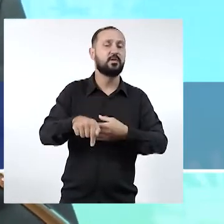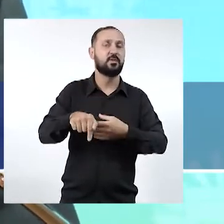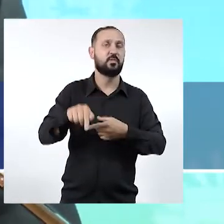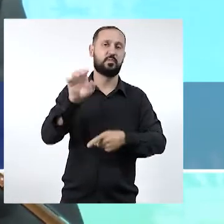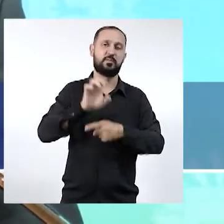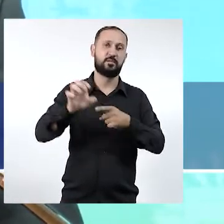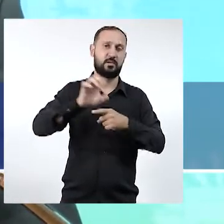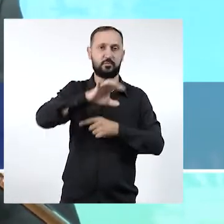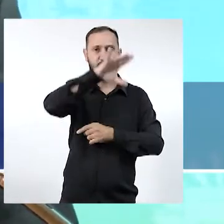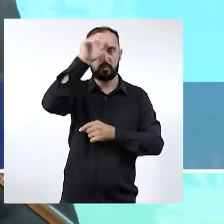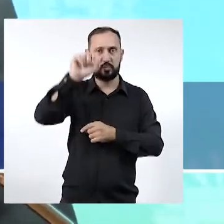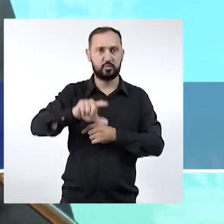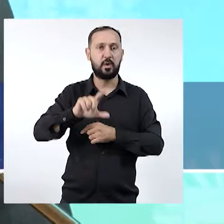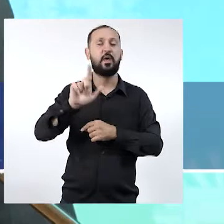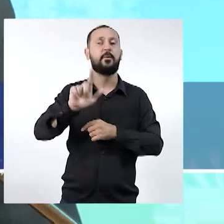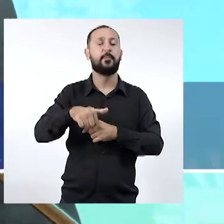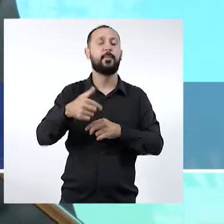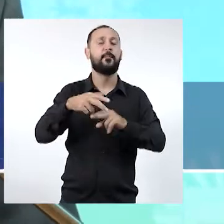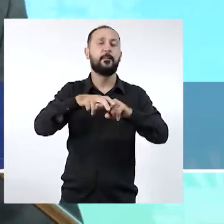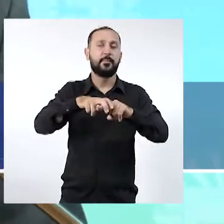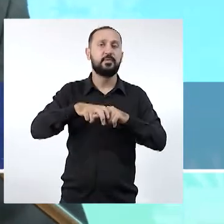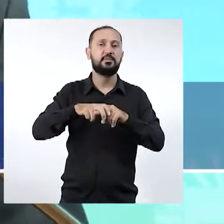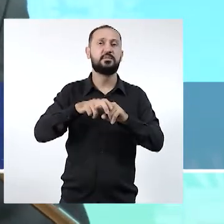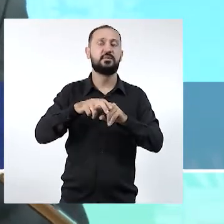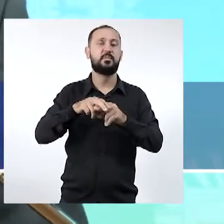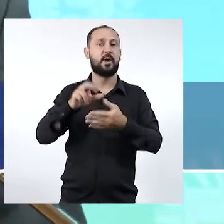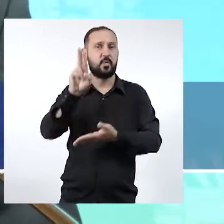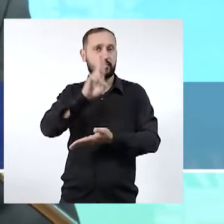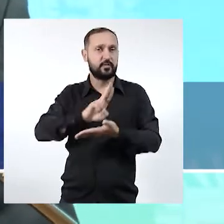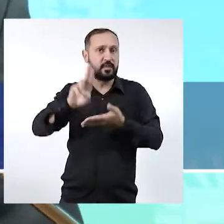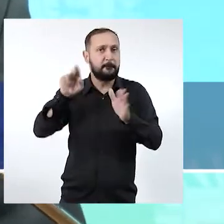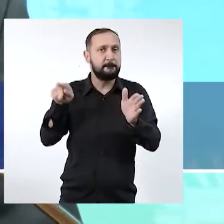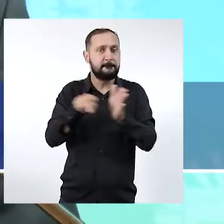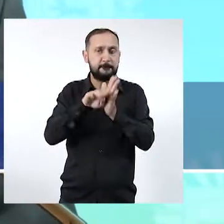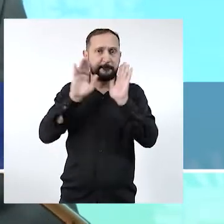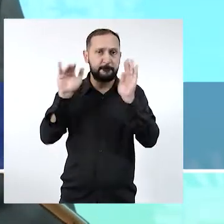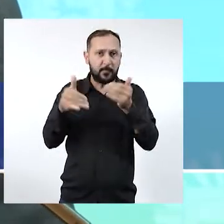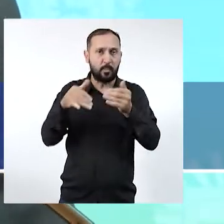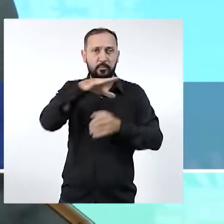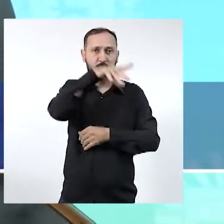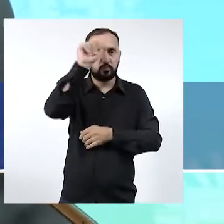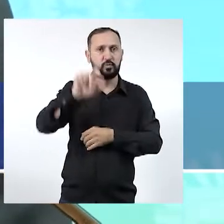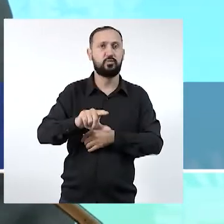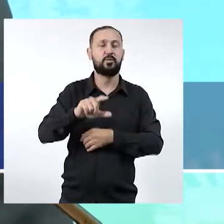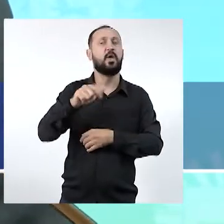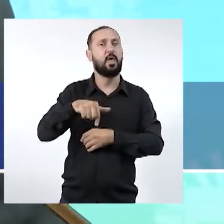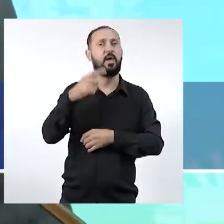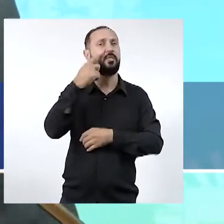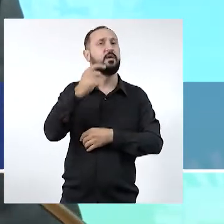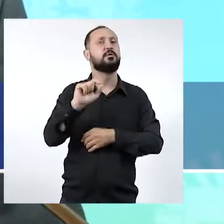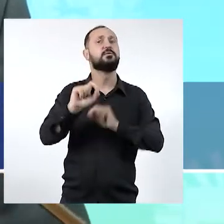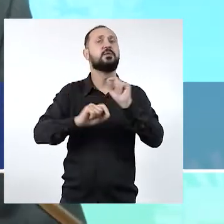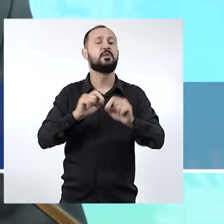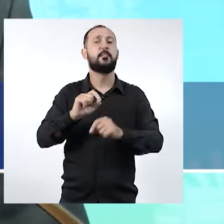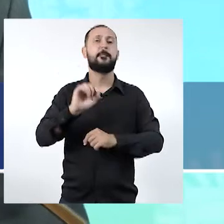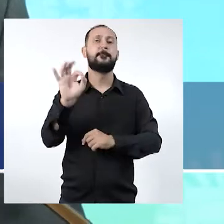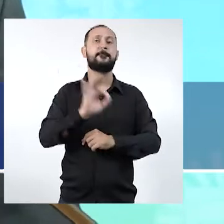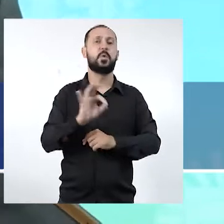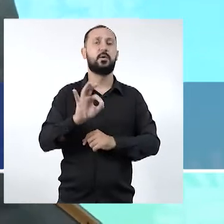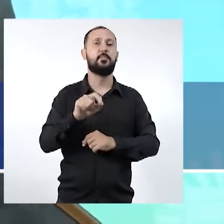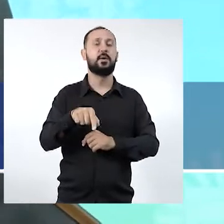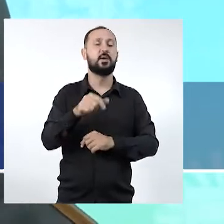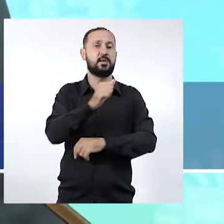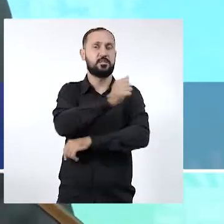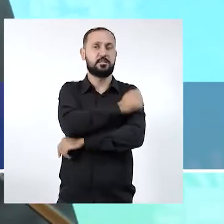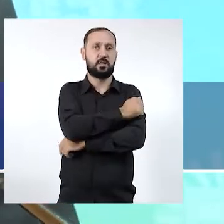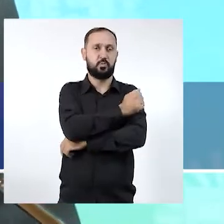não contribuir com o estado do Mato Grosso do Sul. Por ser uma universidade extremamente do estado do Mato Grosso do Sul, seria interessante você ter